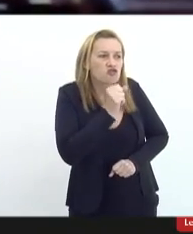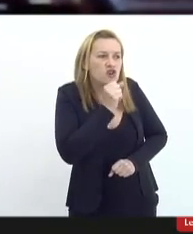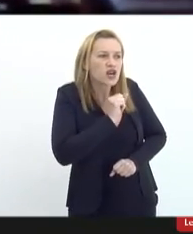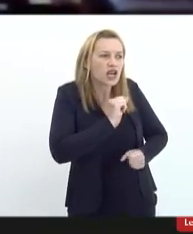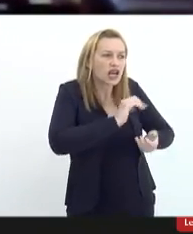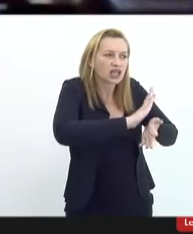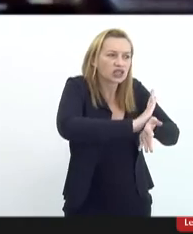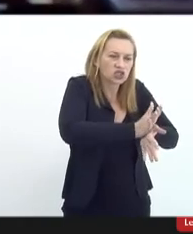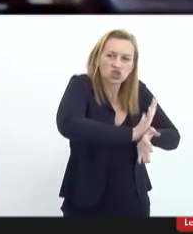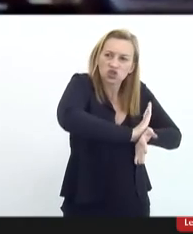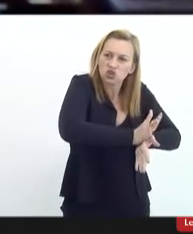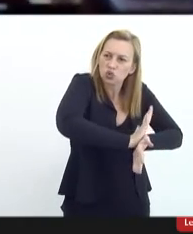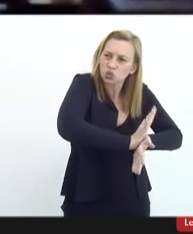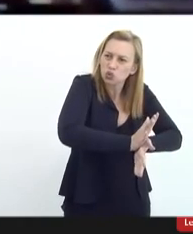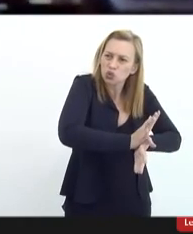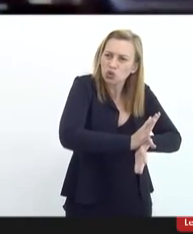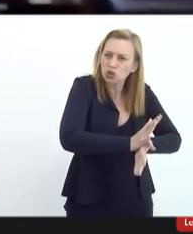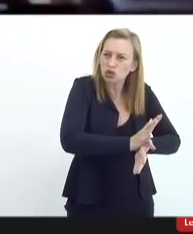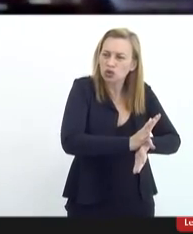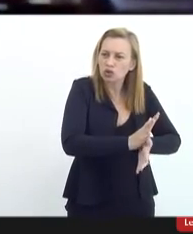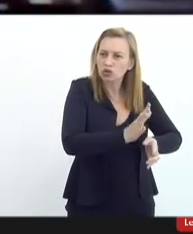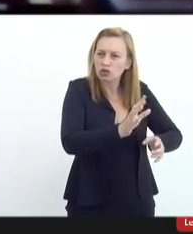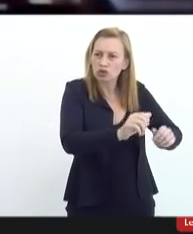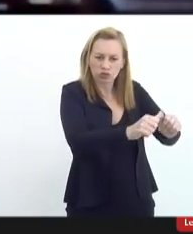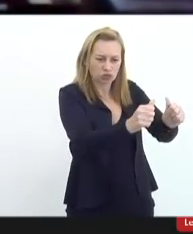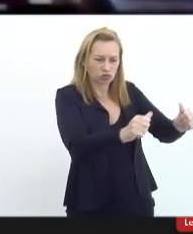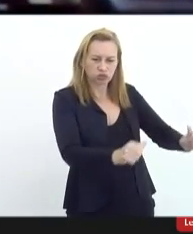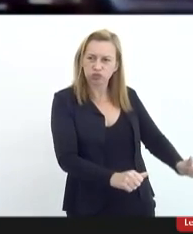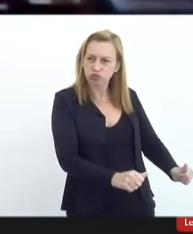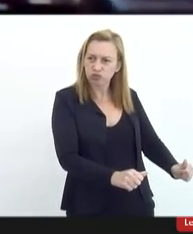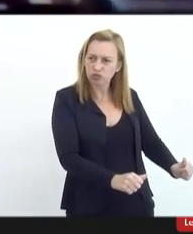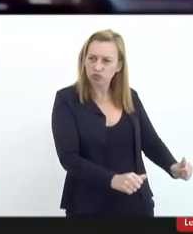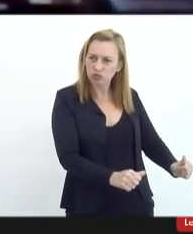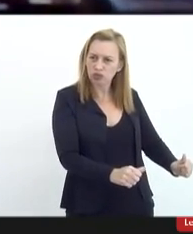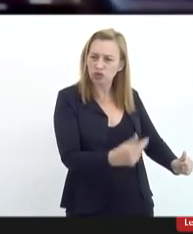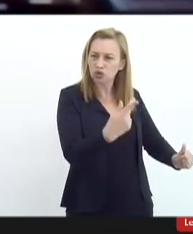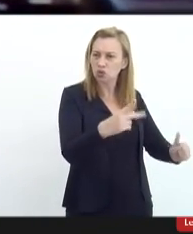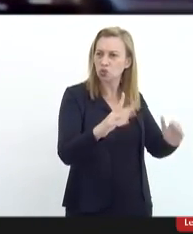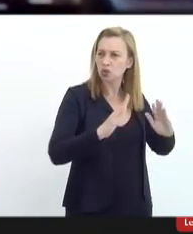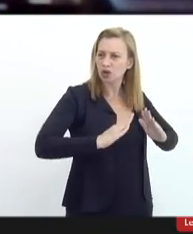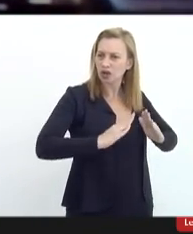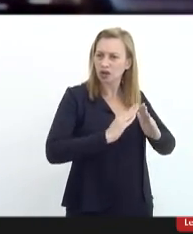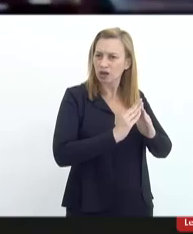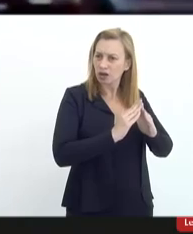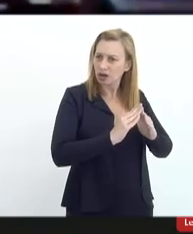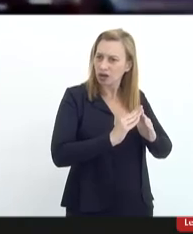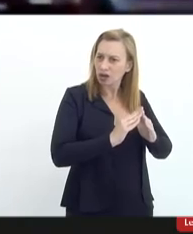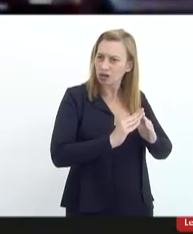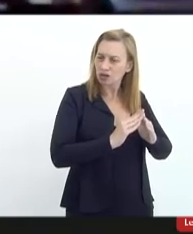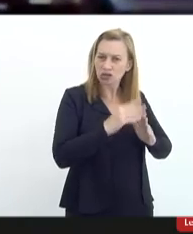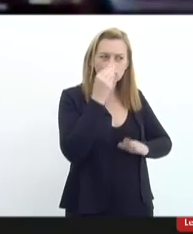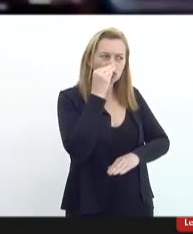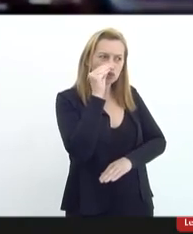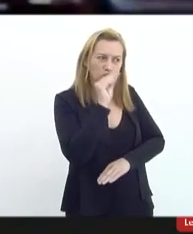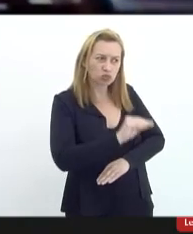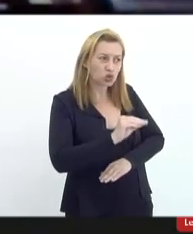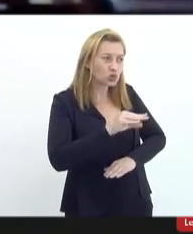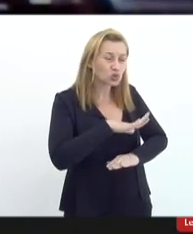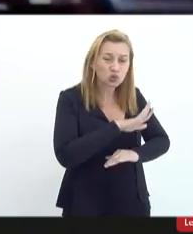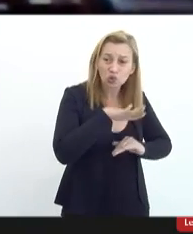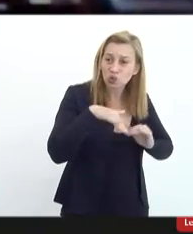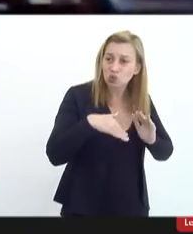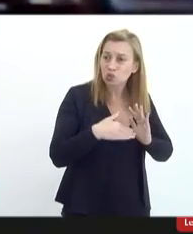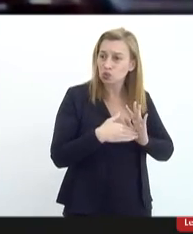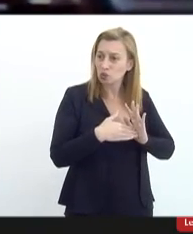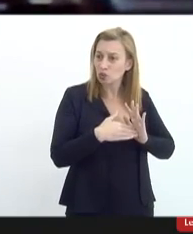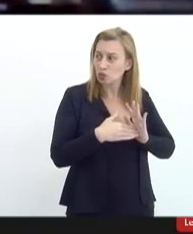destruir os objetos religiosos de sua casa num desrespeito total a toda